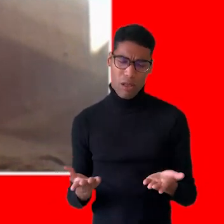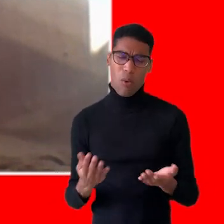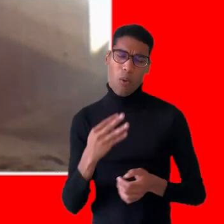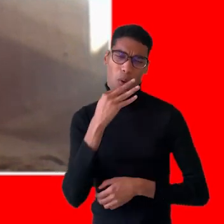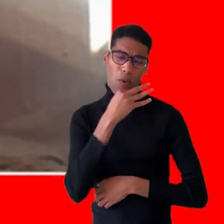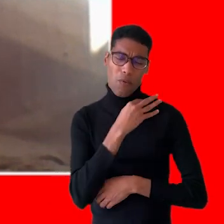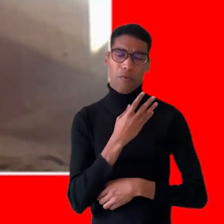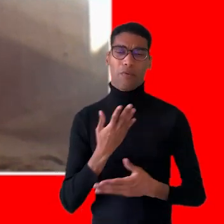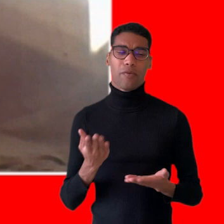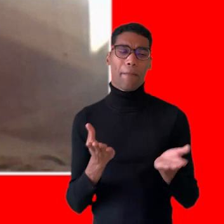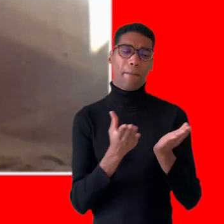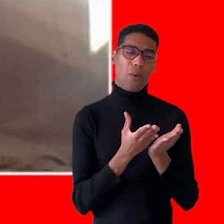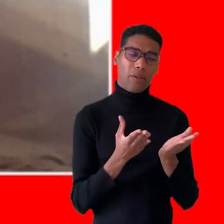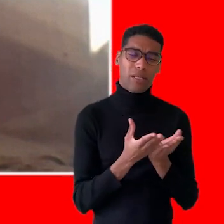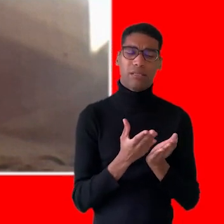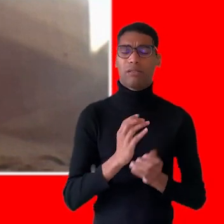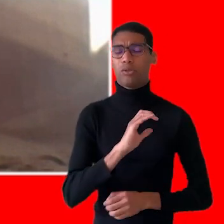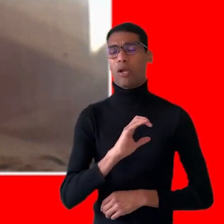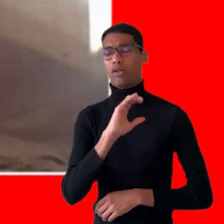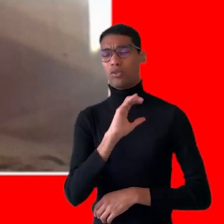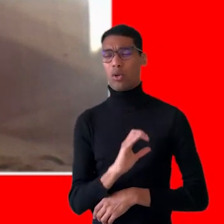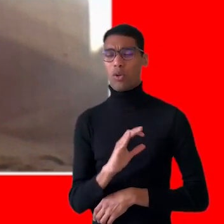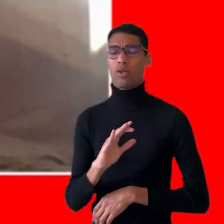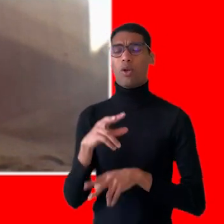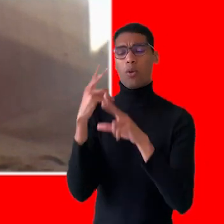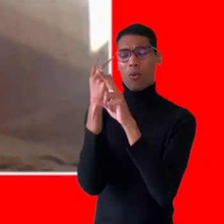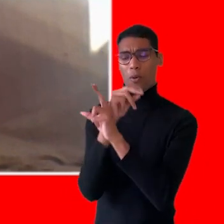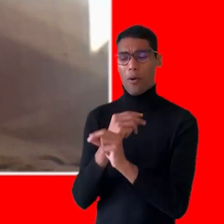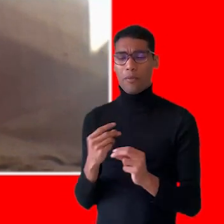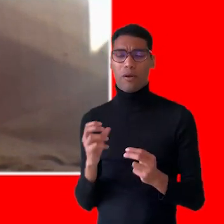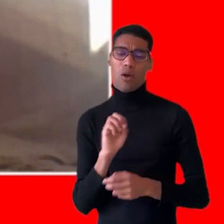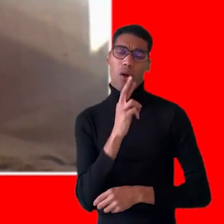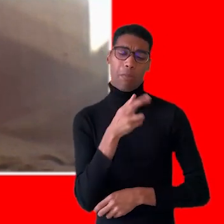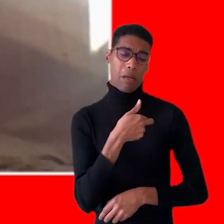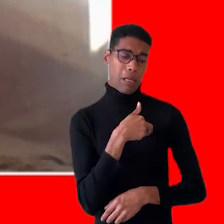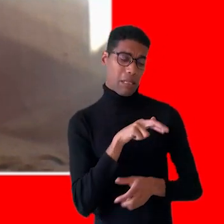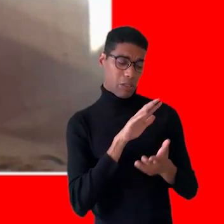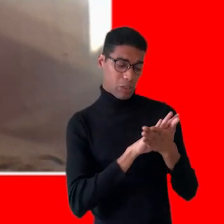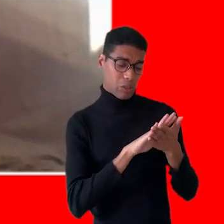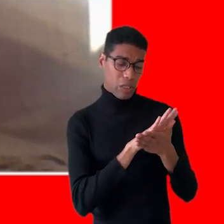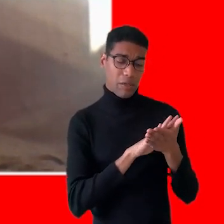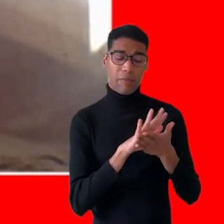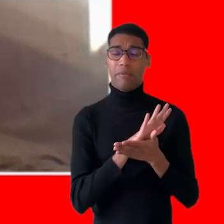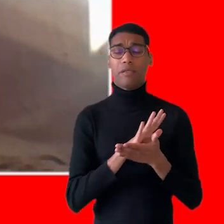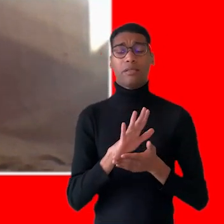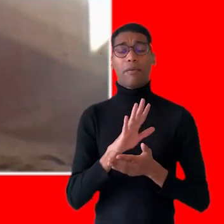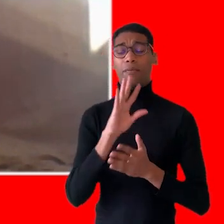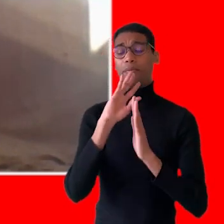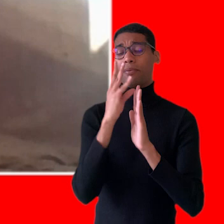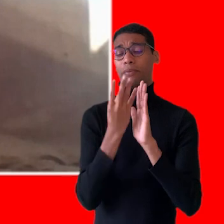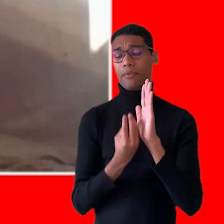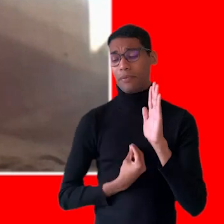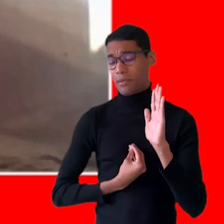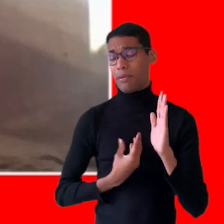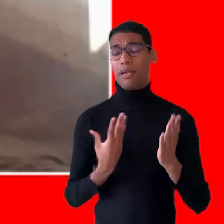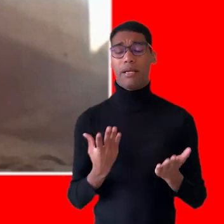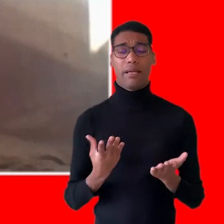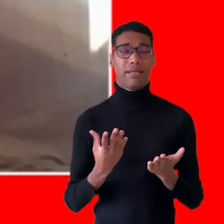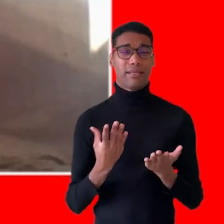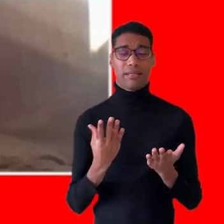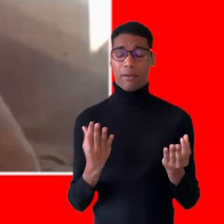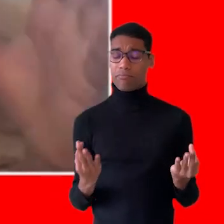sua religião, protestante, católico, bandista, sem religião, né, espírita,